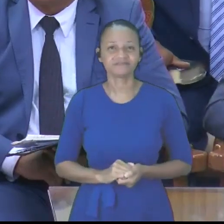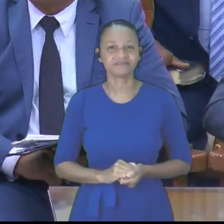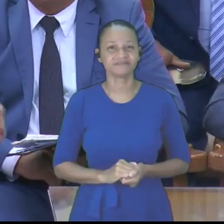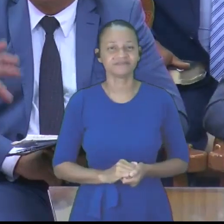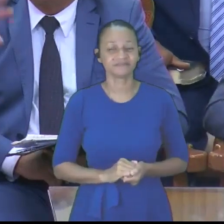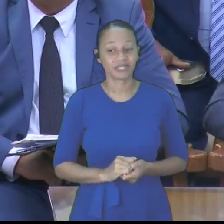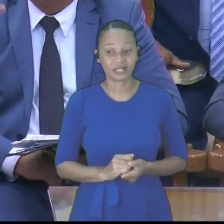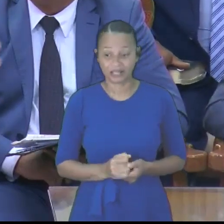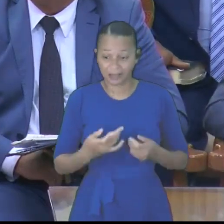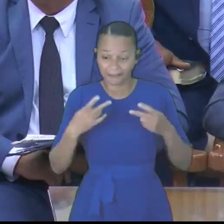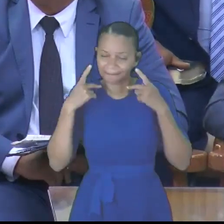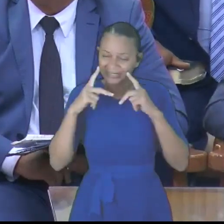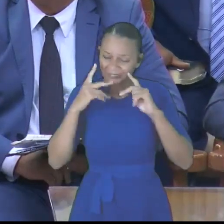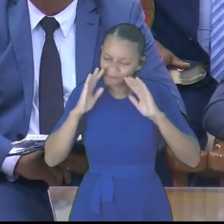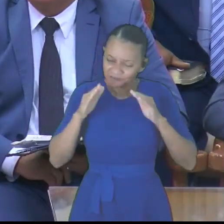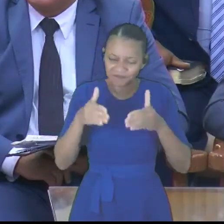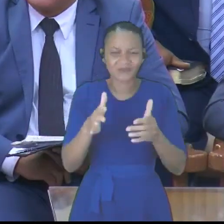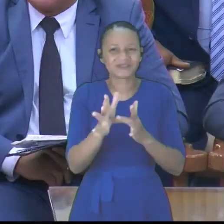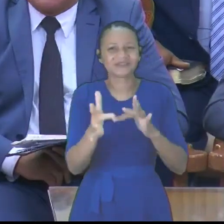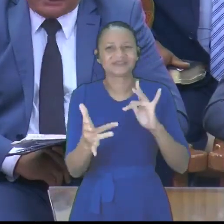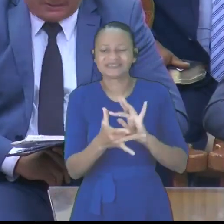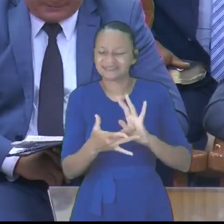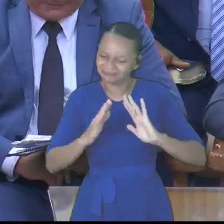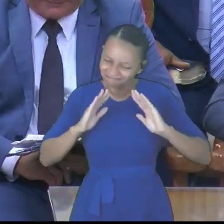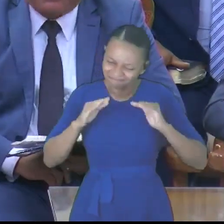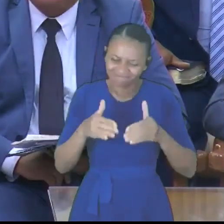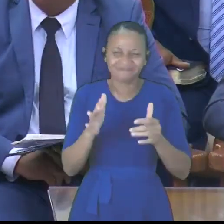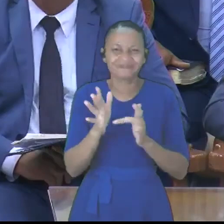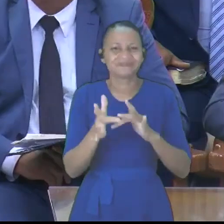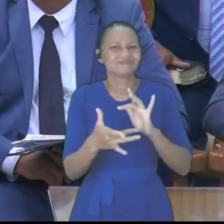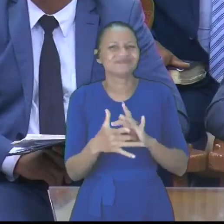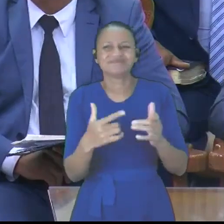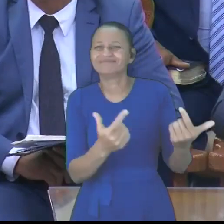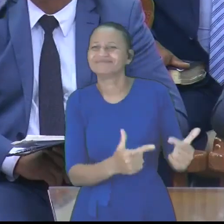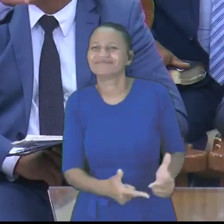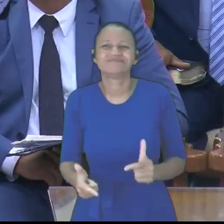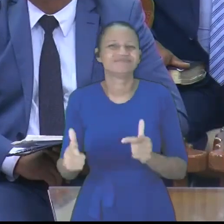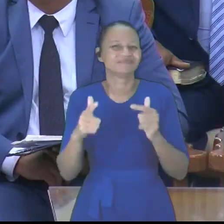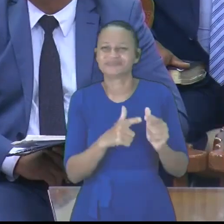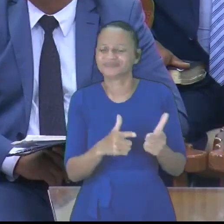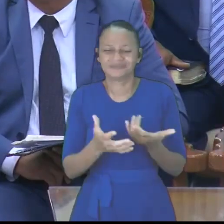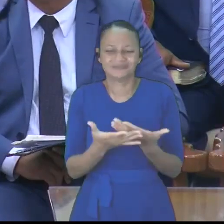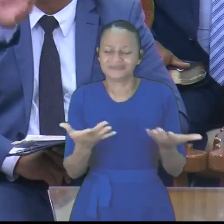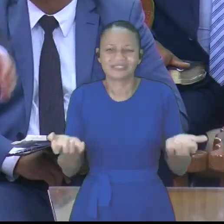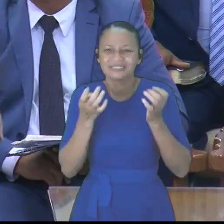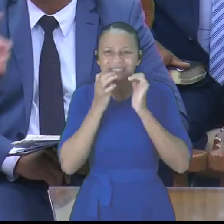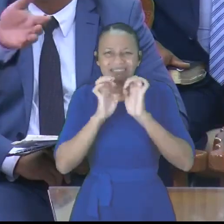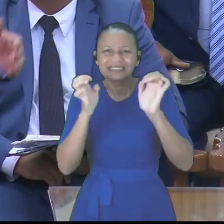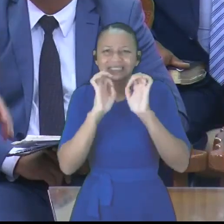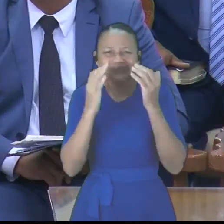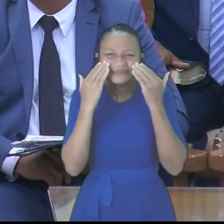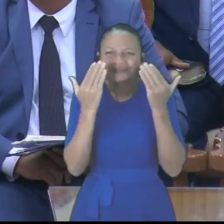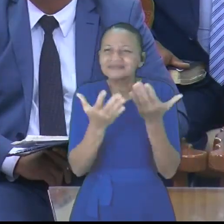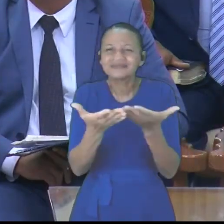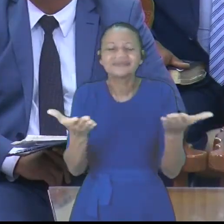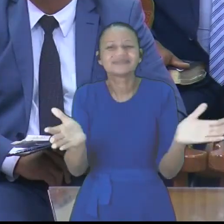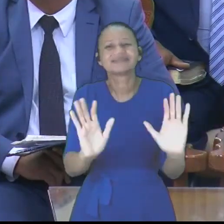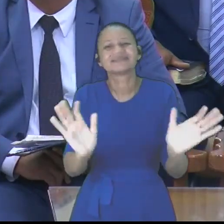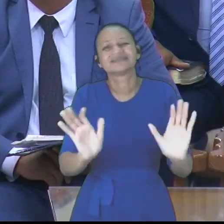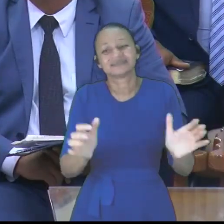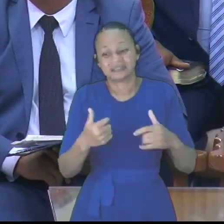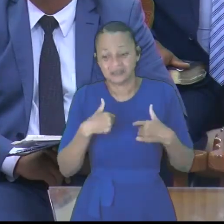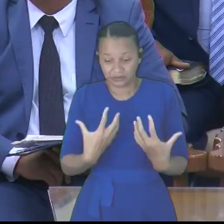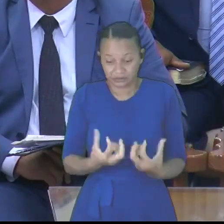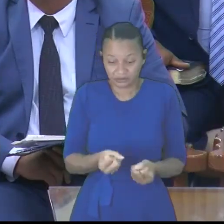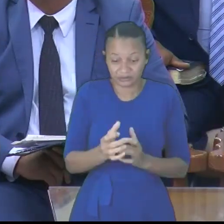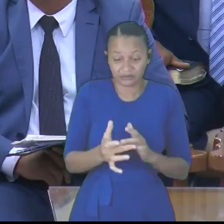A mensagem central nossa, Jesus. Jesus. Hoje em dia não tem mais mensagem evangelística nos cultos públicos, não tem mais. Quando eu